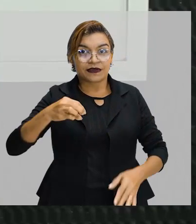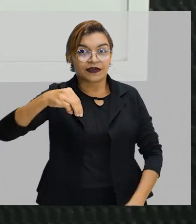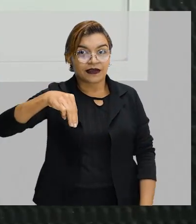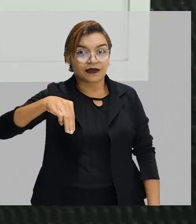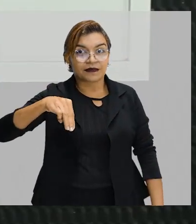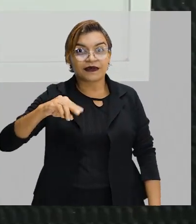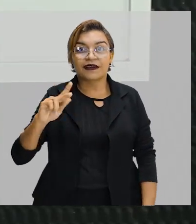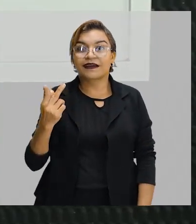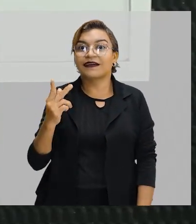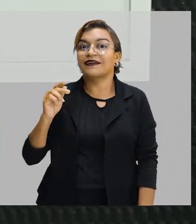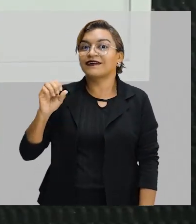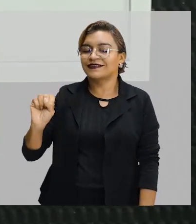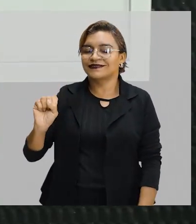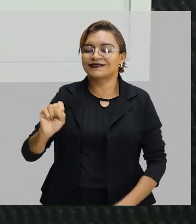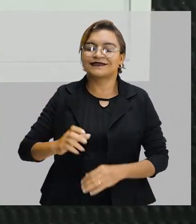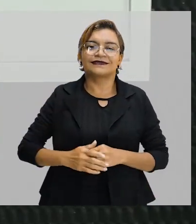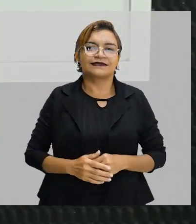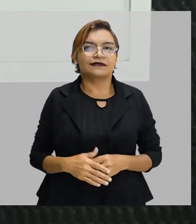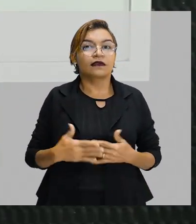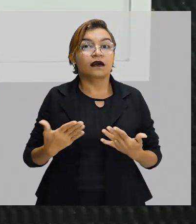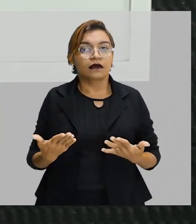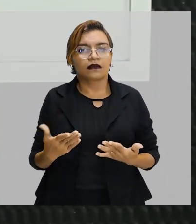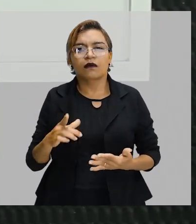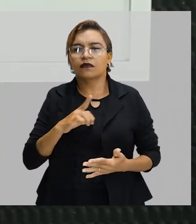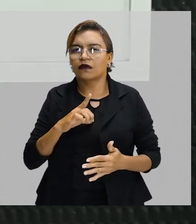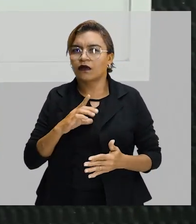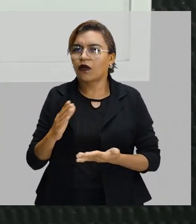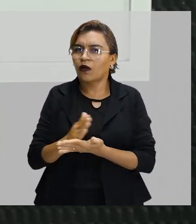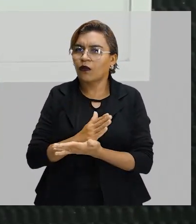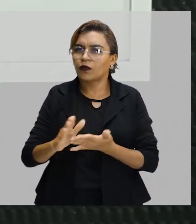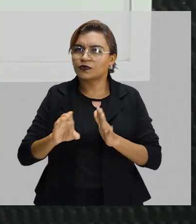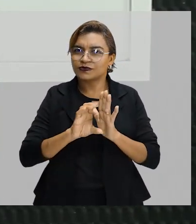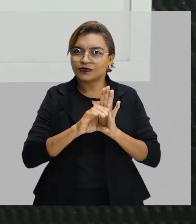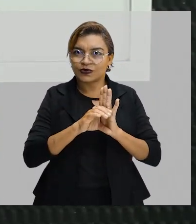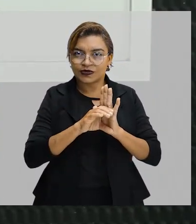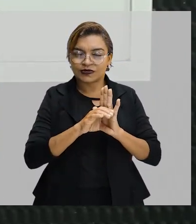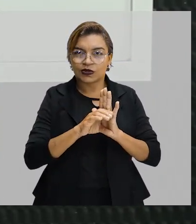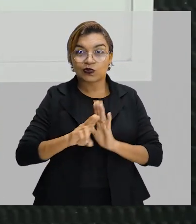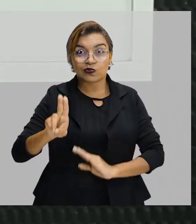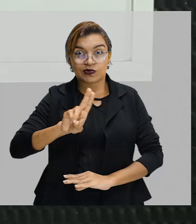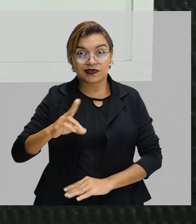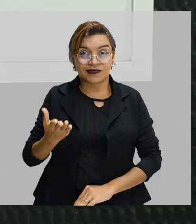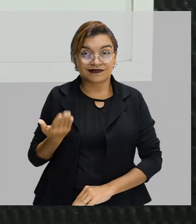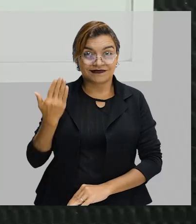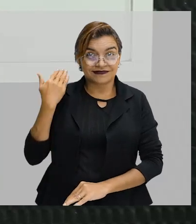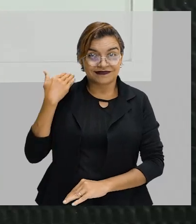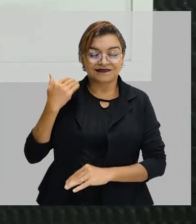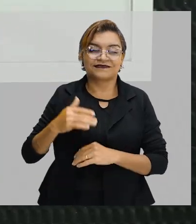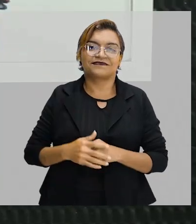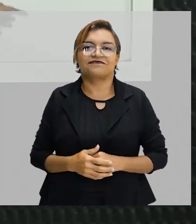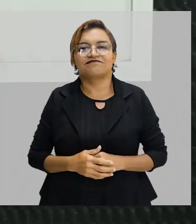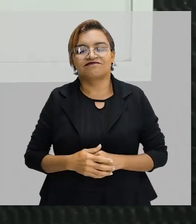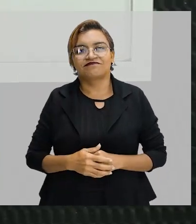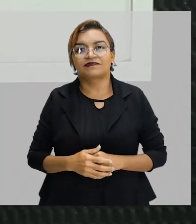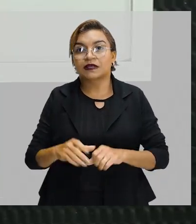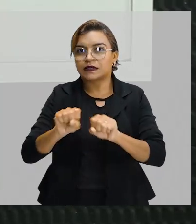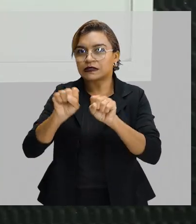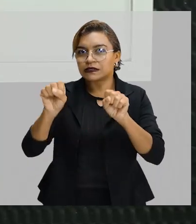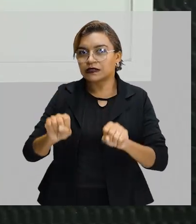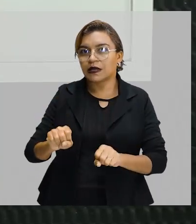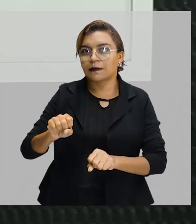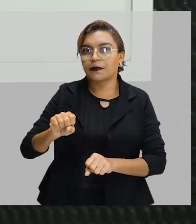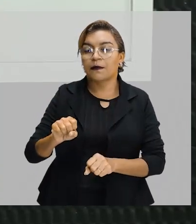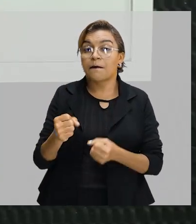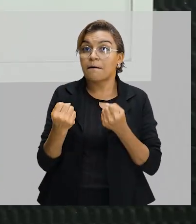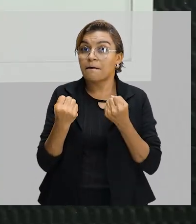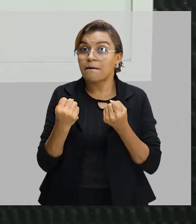certo? Então, nós vamos pegar alguns conceitos anteriores, tá ok? Vamos falar lá do sistema massa-mola, já está